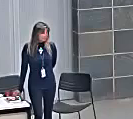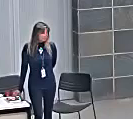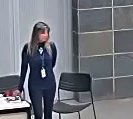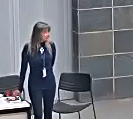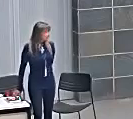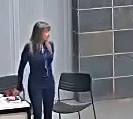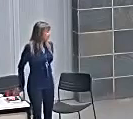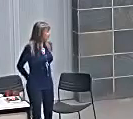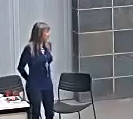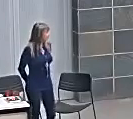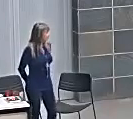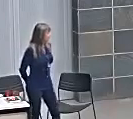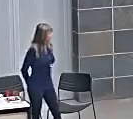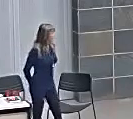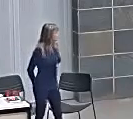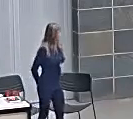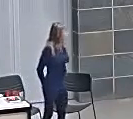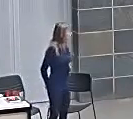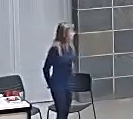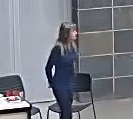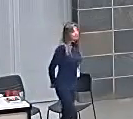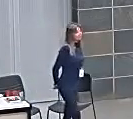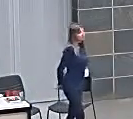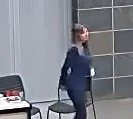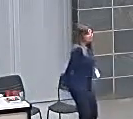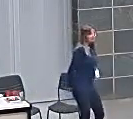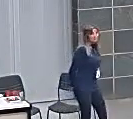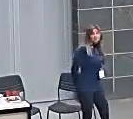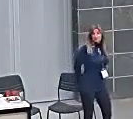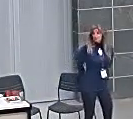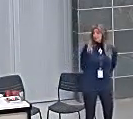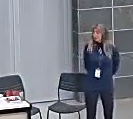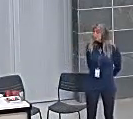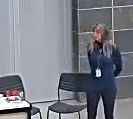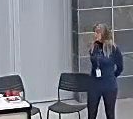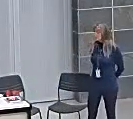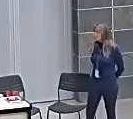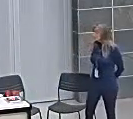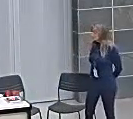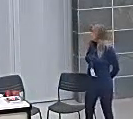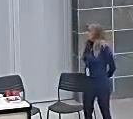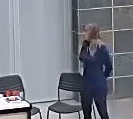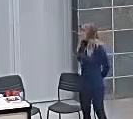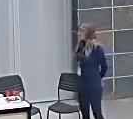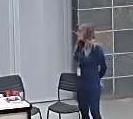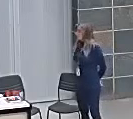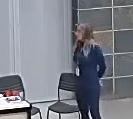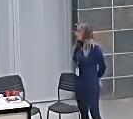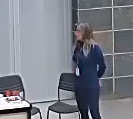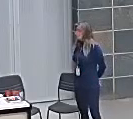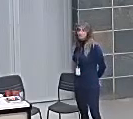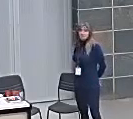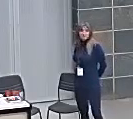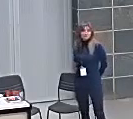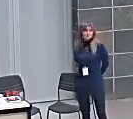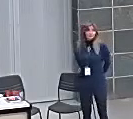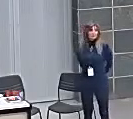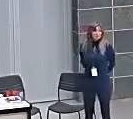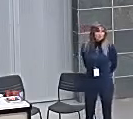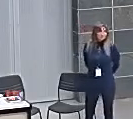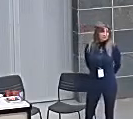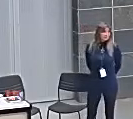essa PEC número se encaminhada pelo Governo Federal que tá lá no Congresso o seguimento